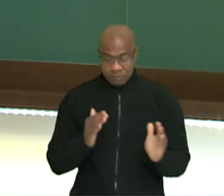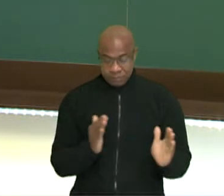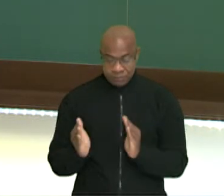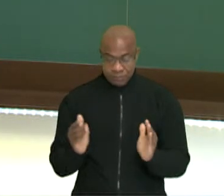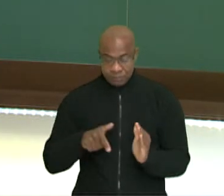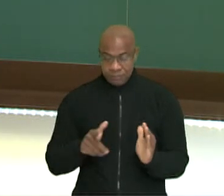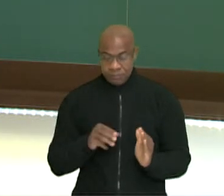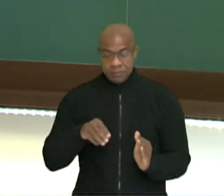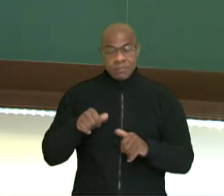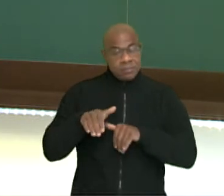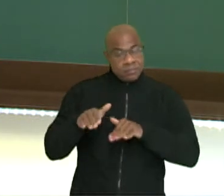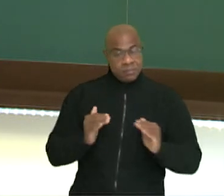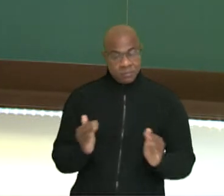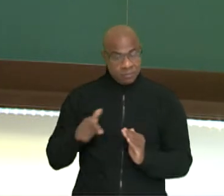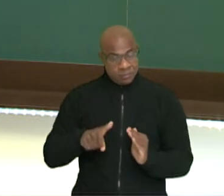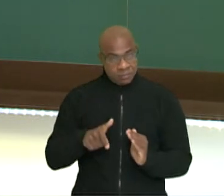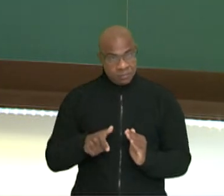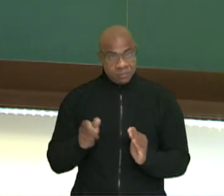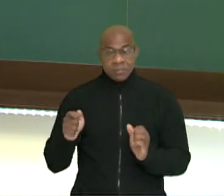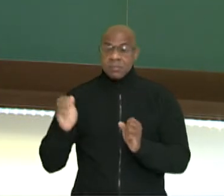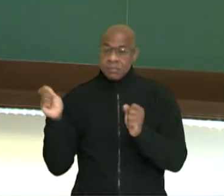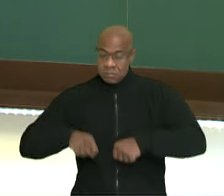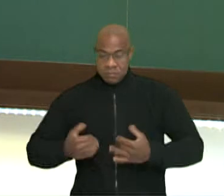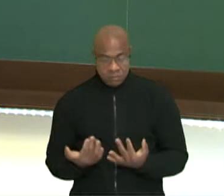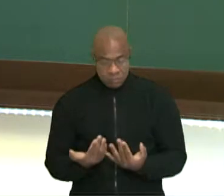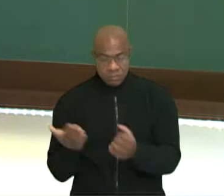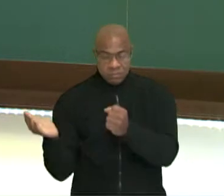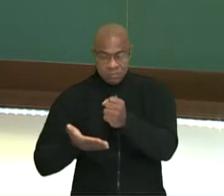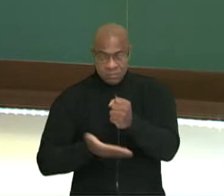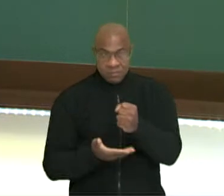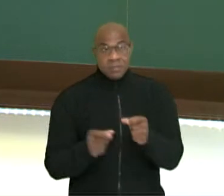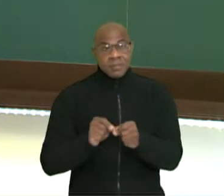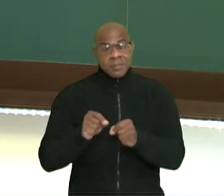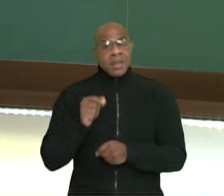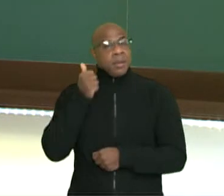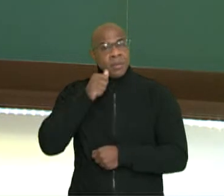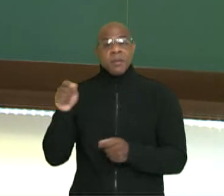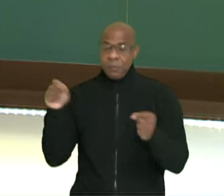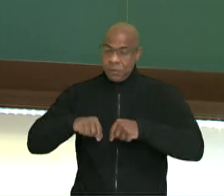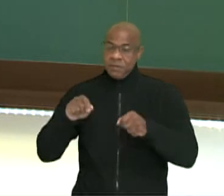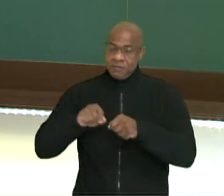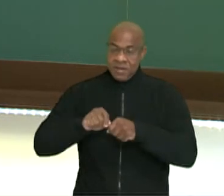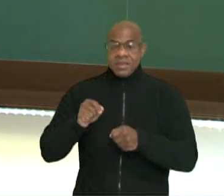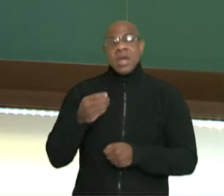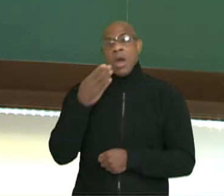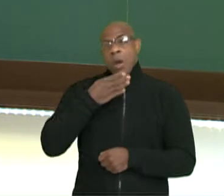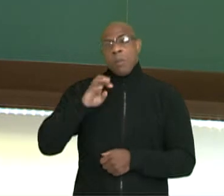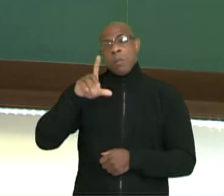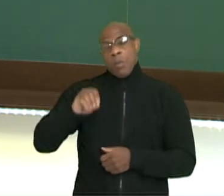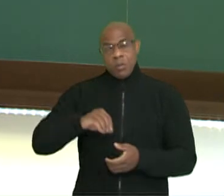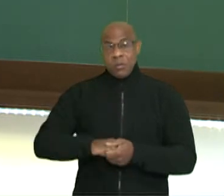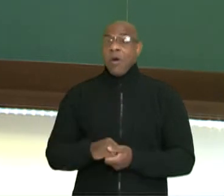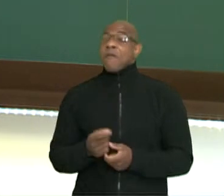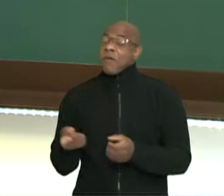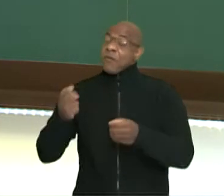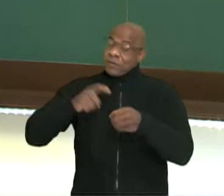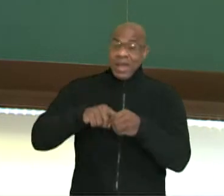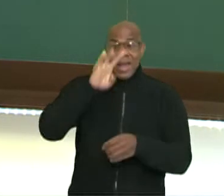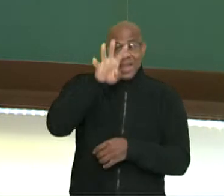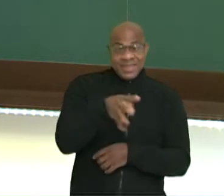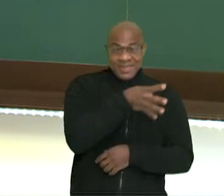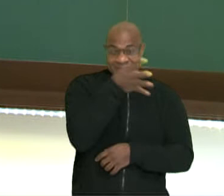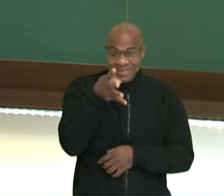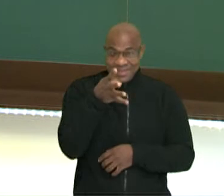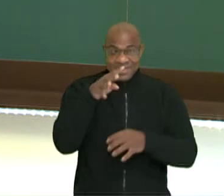mês de setembro para que a Fernanda possa fazer esses bolos bem gostosos? Eu vou voltar na tabela para você olhar o mês